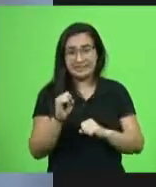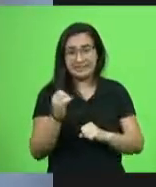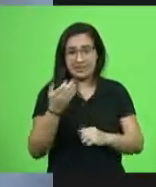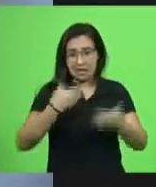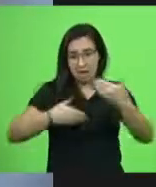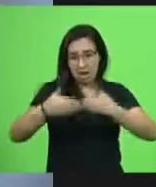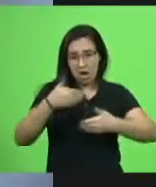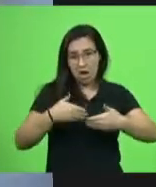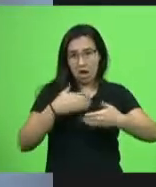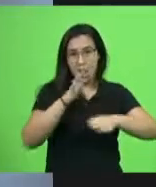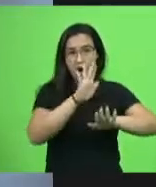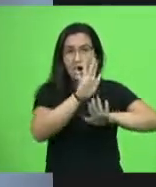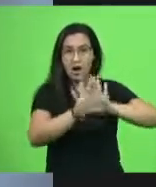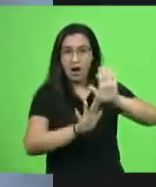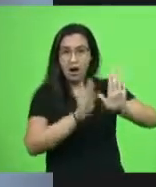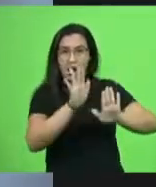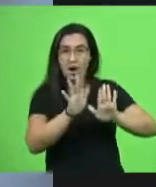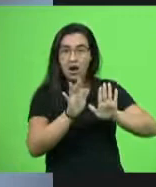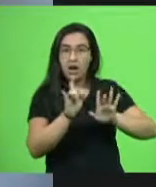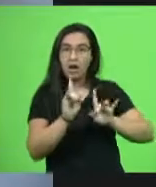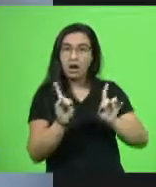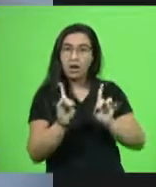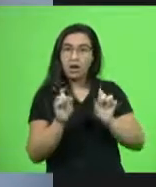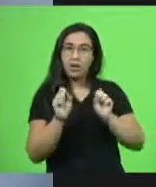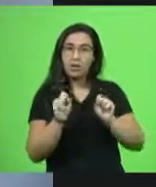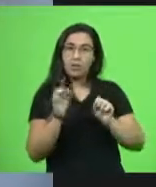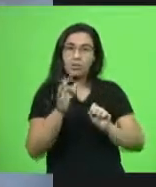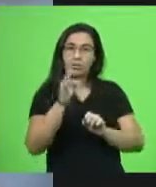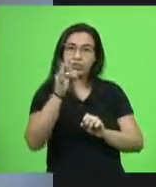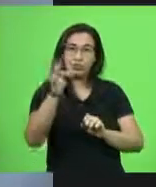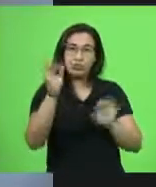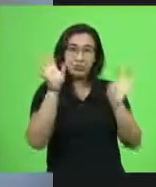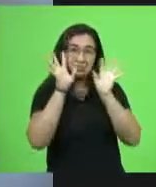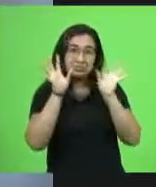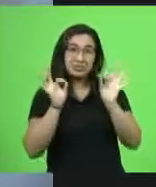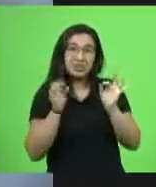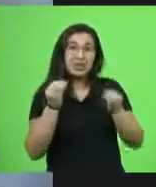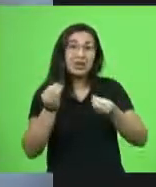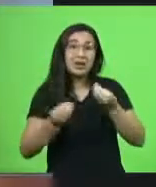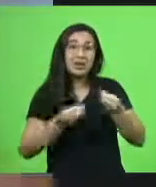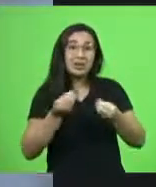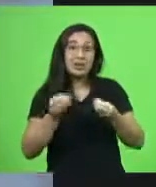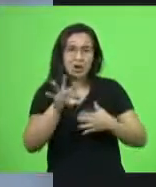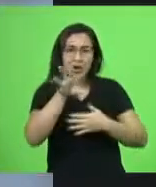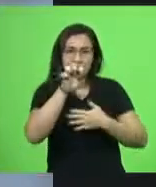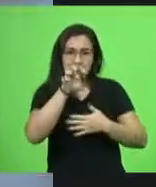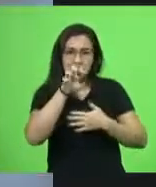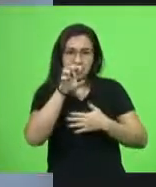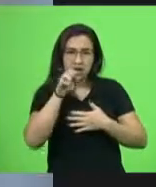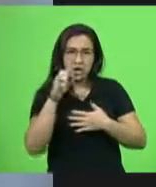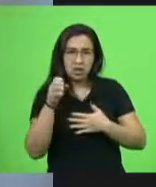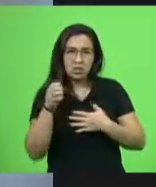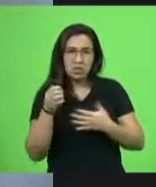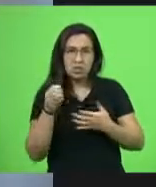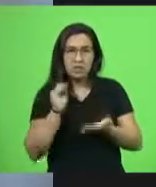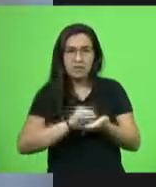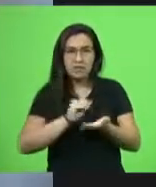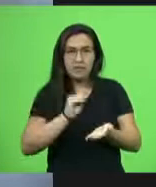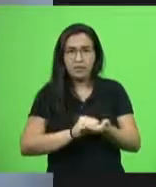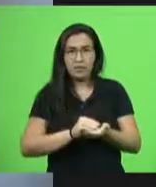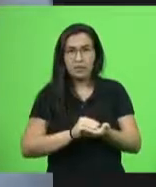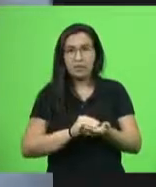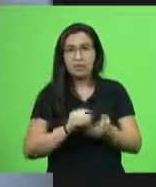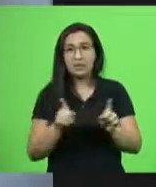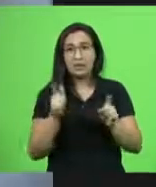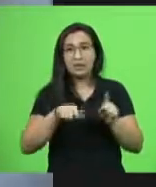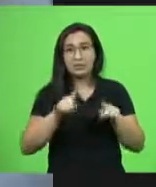sei em que estágio nós vamos chegar. Não vai existir respiradores que cheguem, e nem recursos. Obrigado,